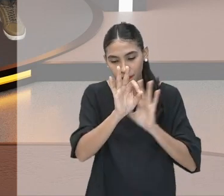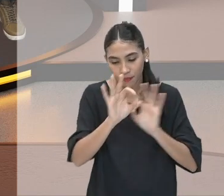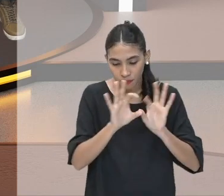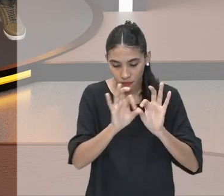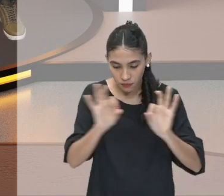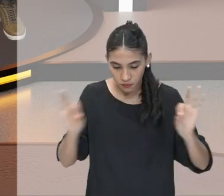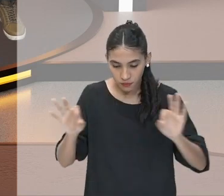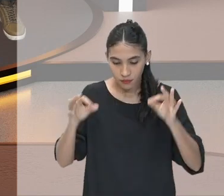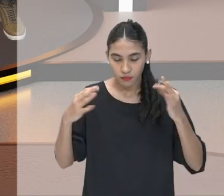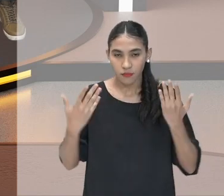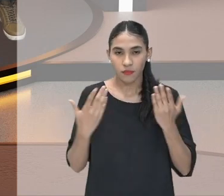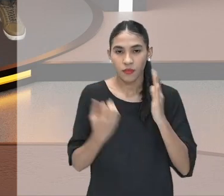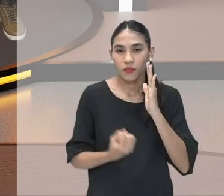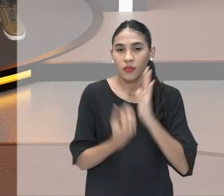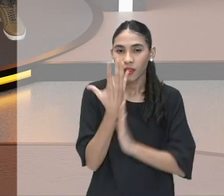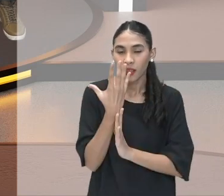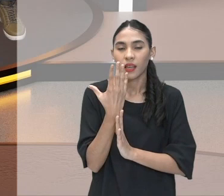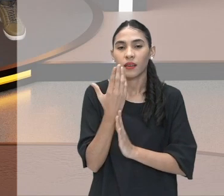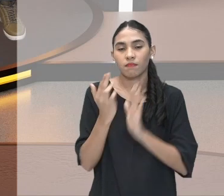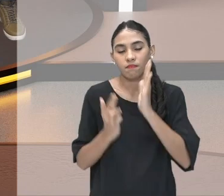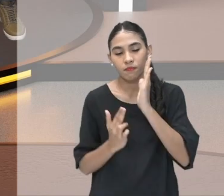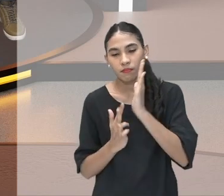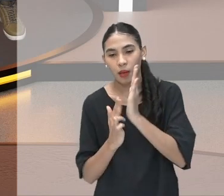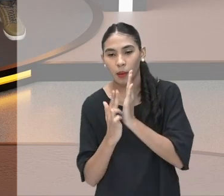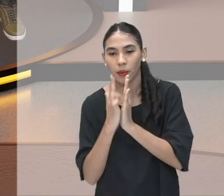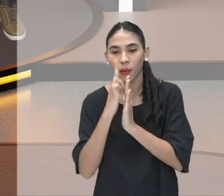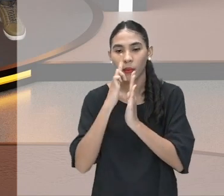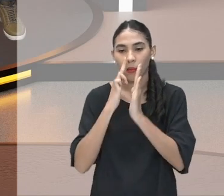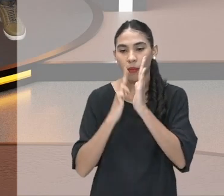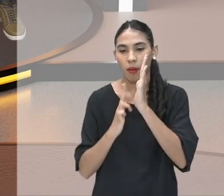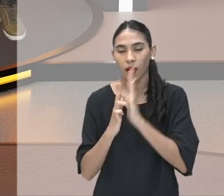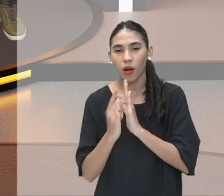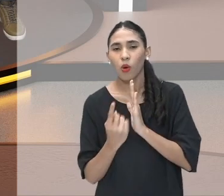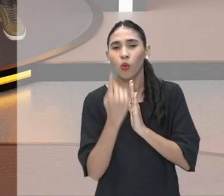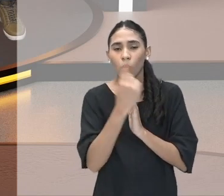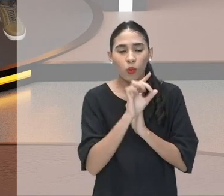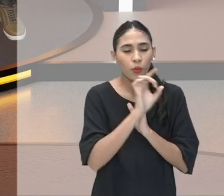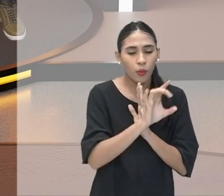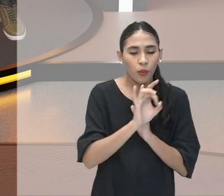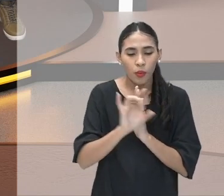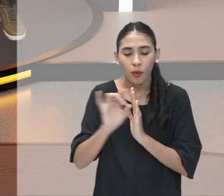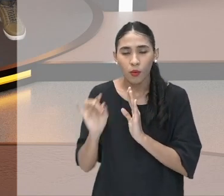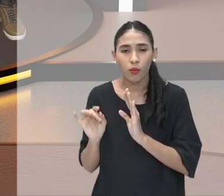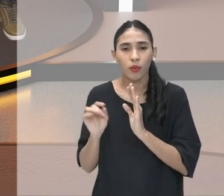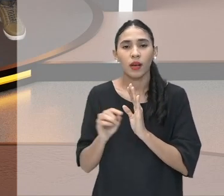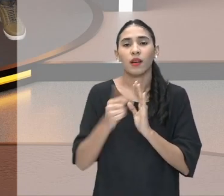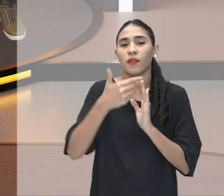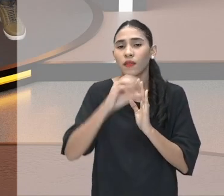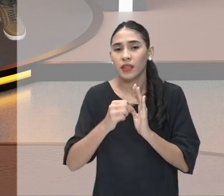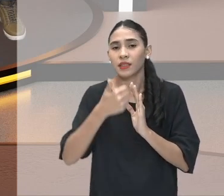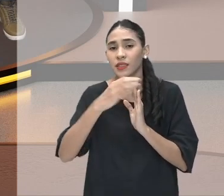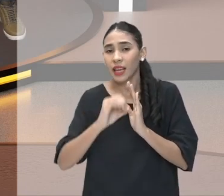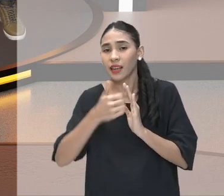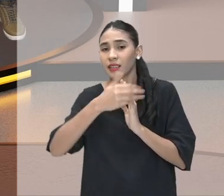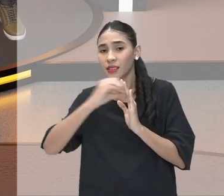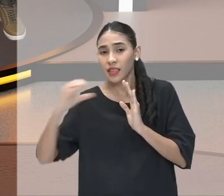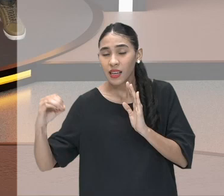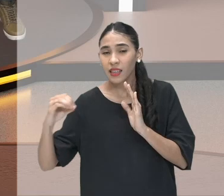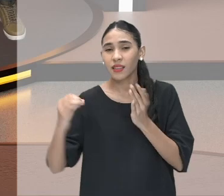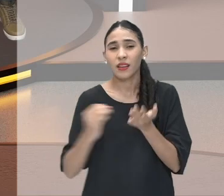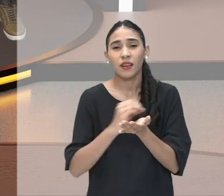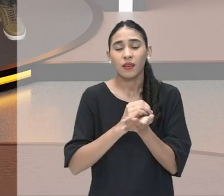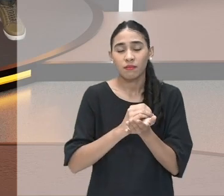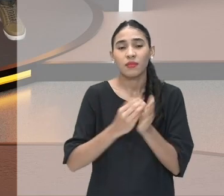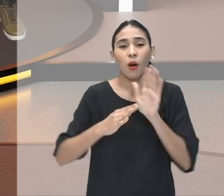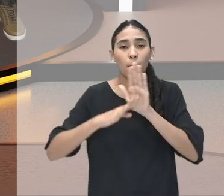então produzir, cortar, por exemplo, em vez de você cortar uma por uma, você vai cortar 20, 10, 100. Então vai aumentar o quê?